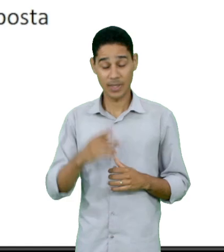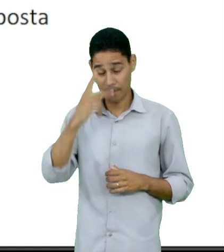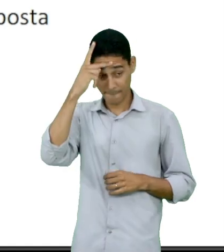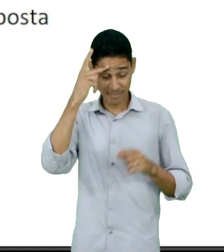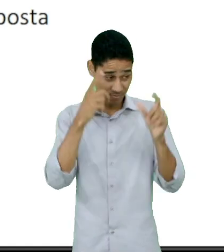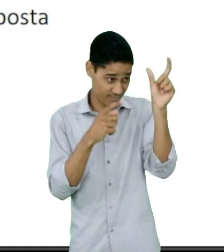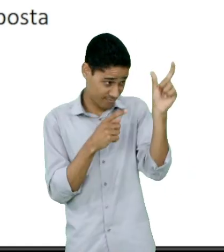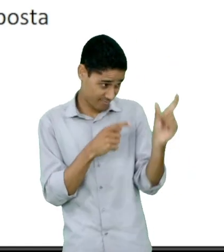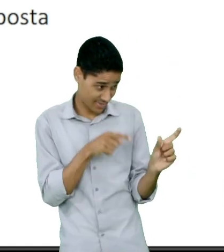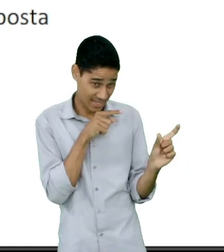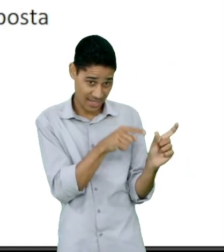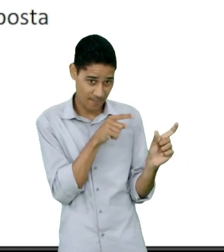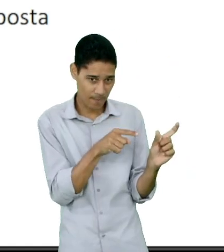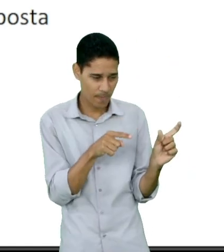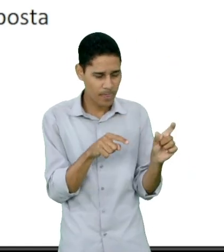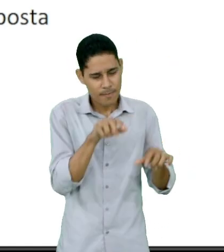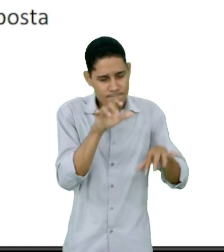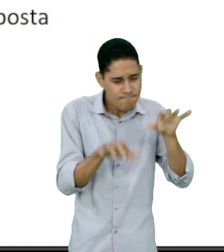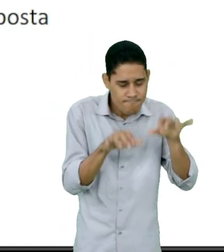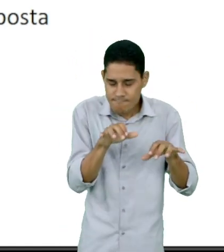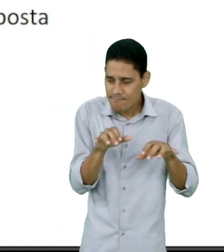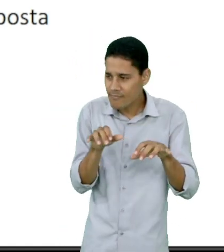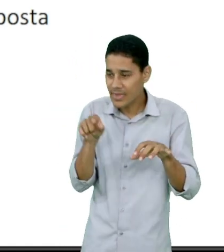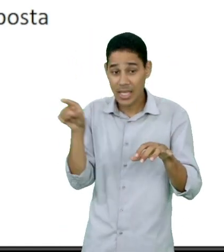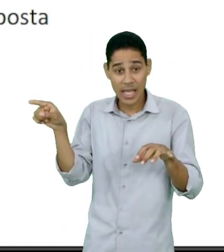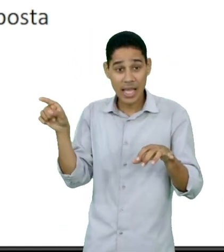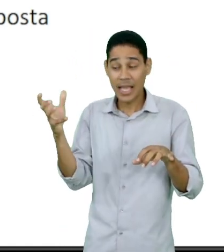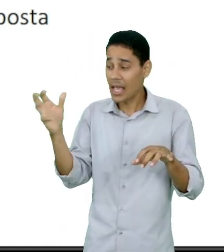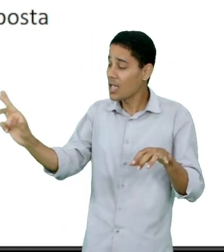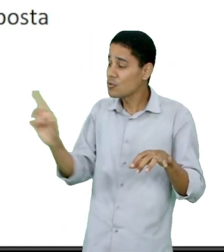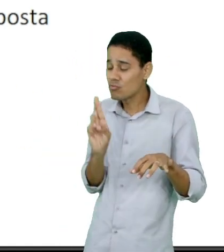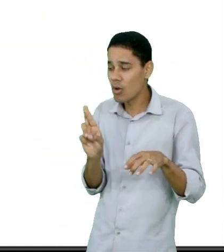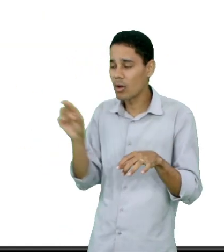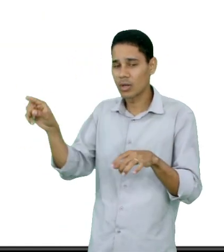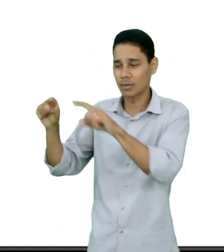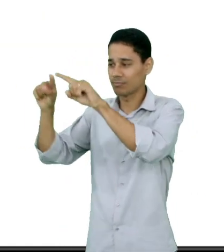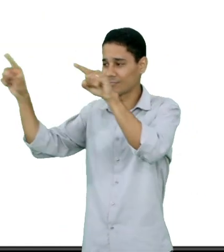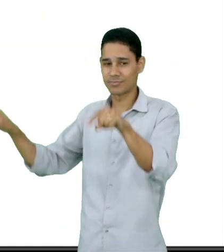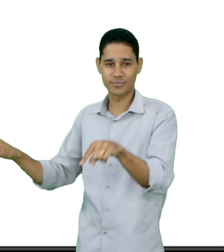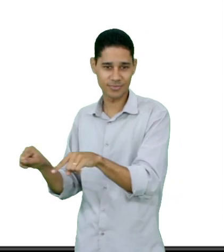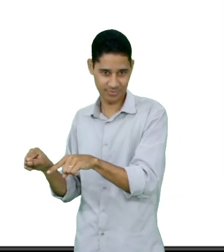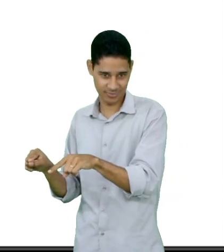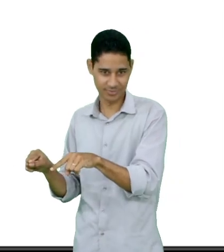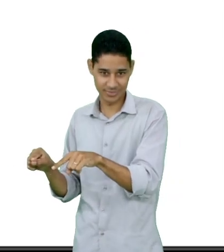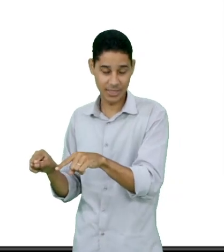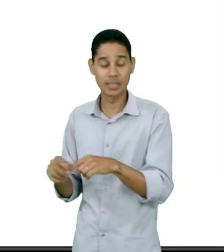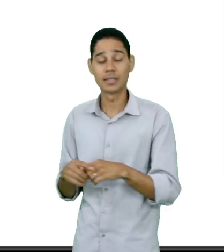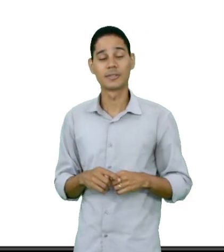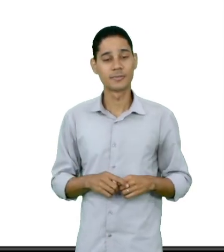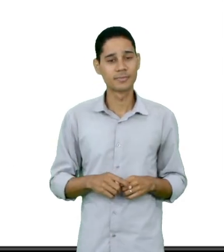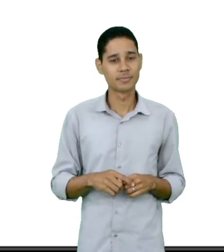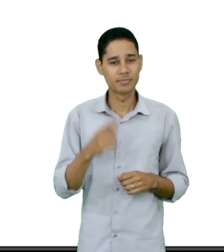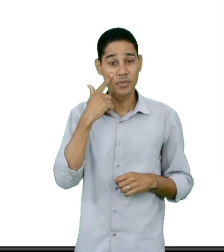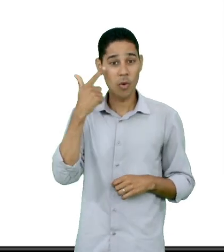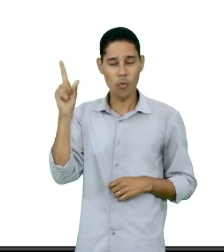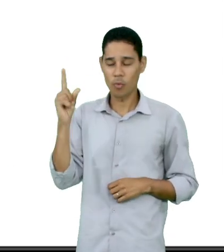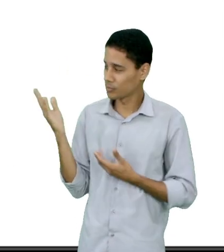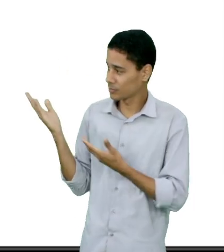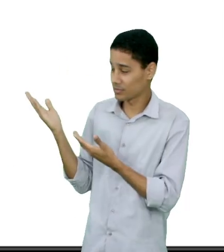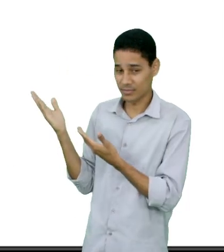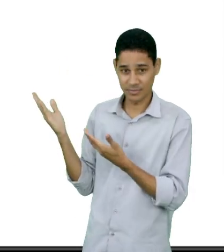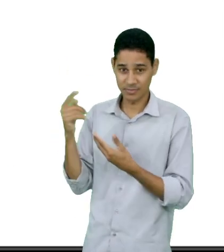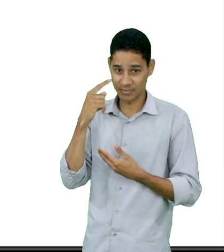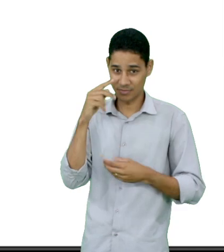a solicitação e resposta e o servidor, certo? Vou passar essa telinha aqui para trazer uma situação mais visual para